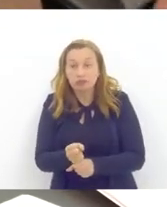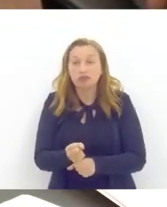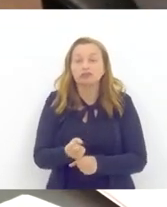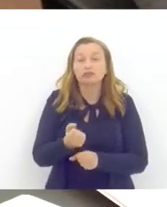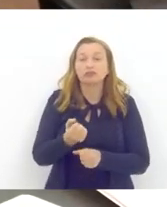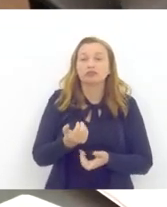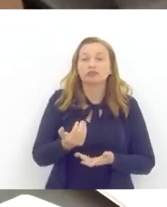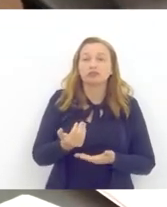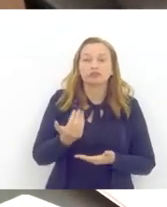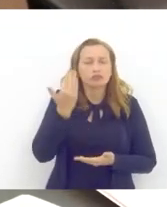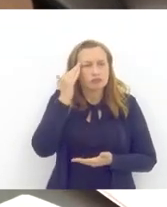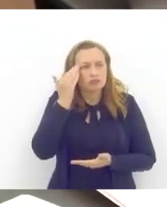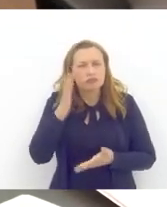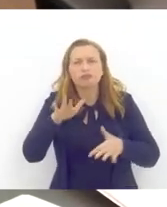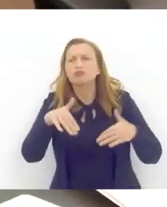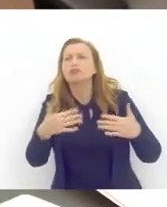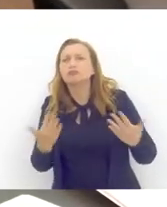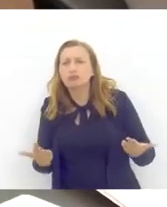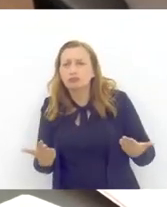compreenda qual que é